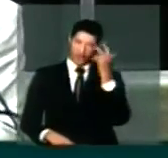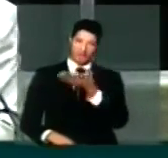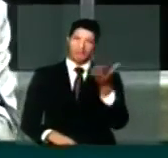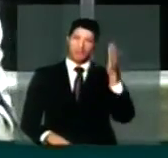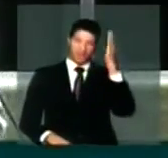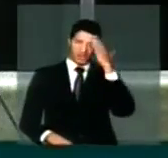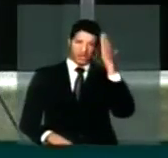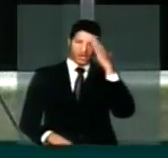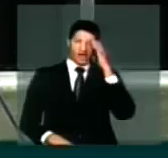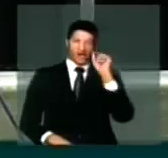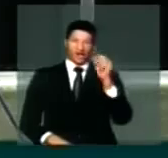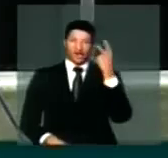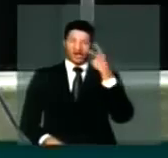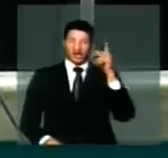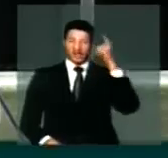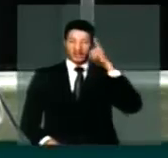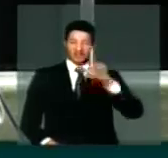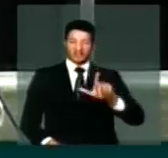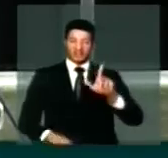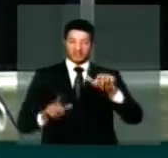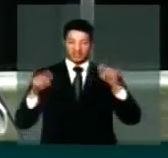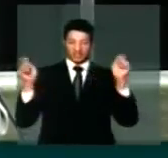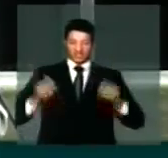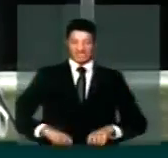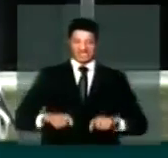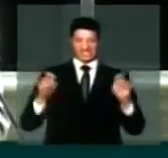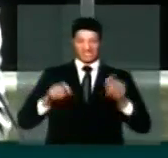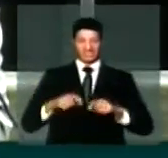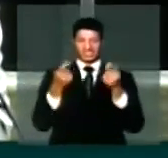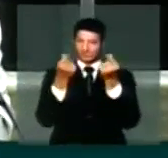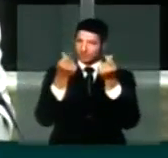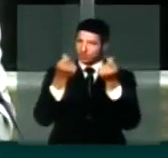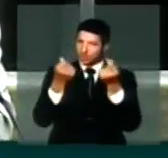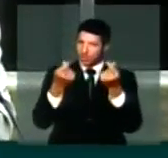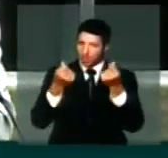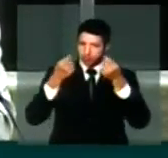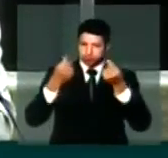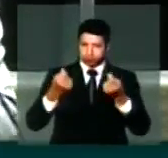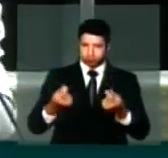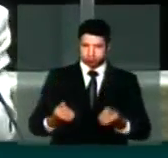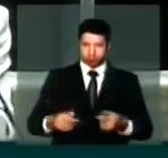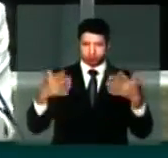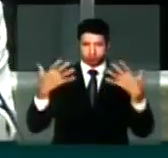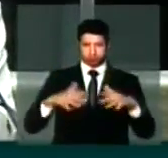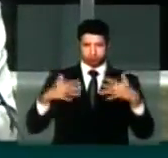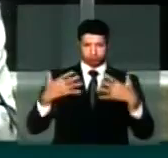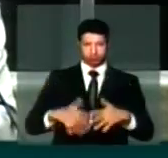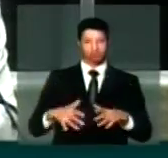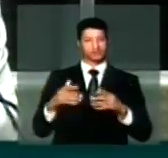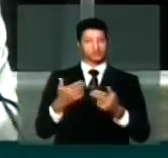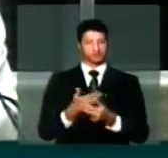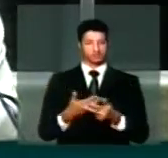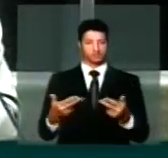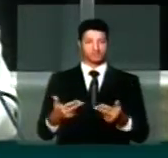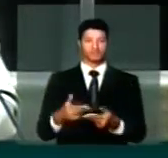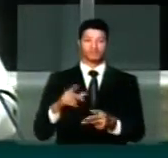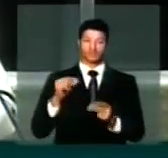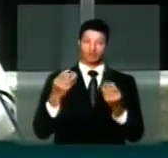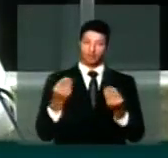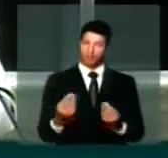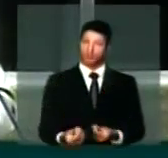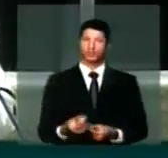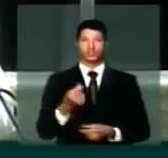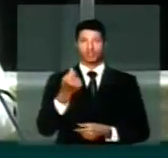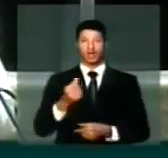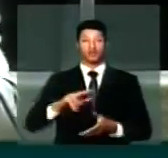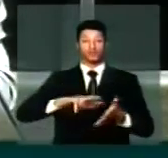sabe aqui que para ganhar a eleição é preciso de muito dinheiro, com exceções. E muito